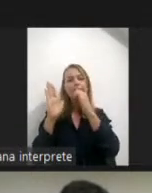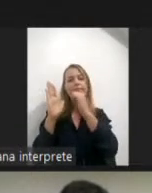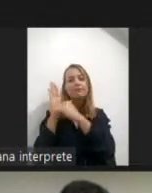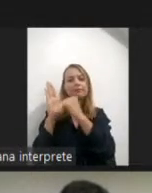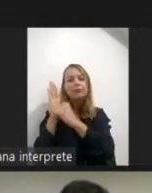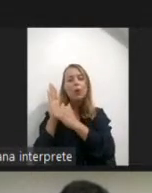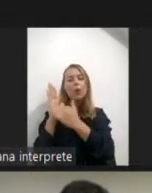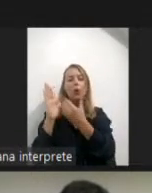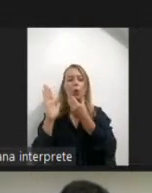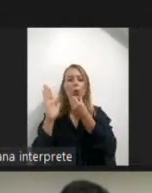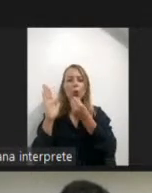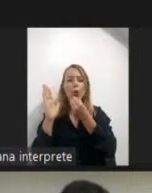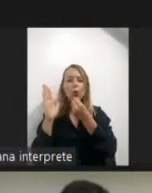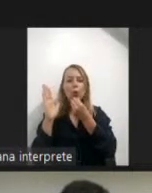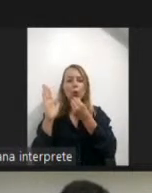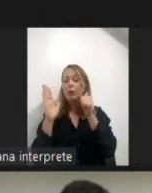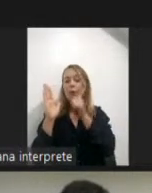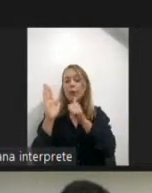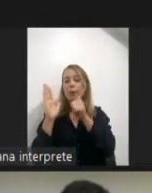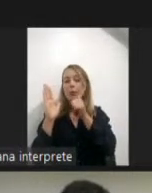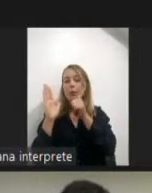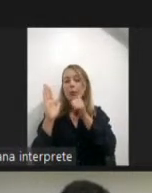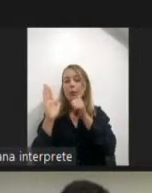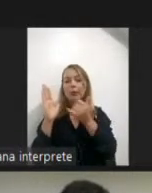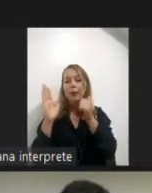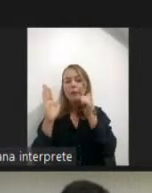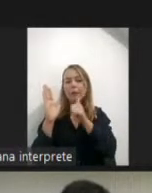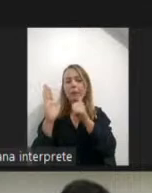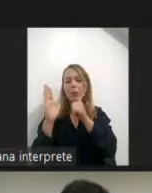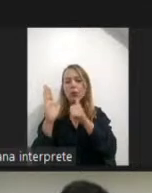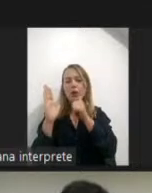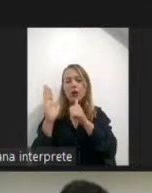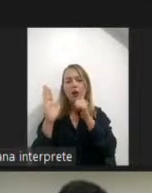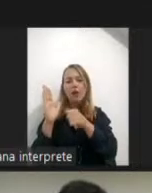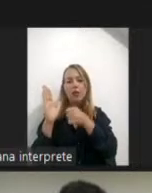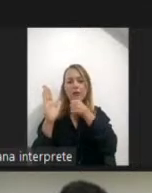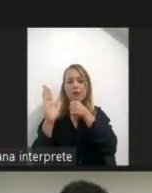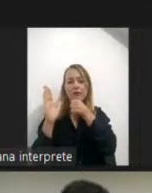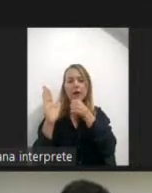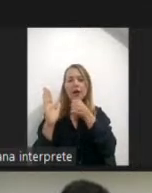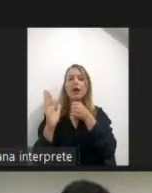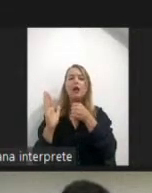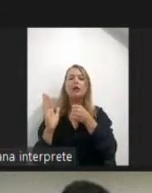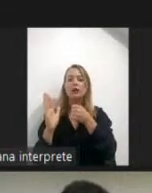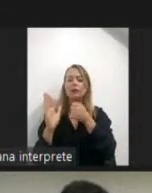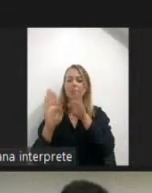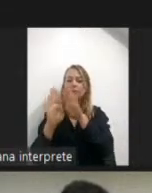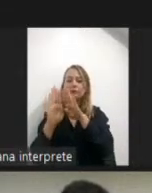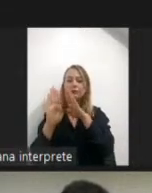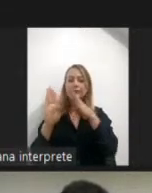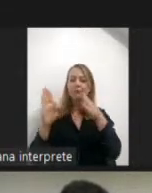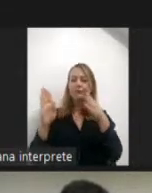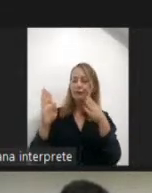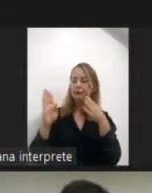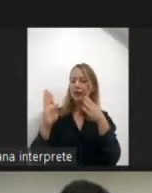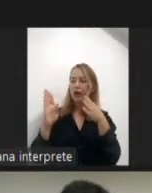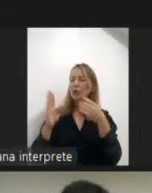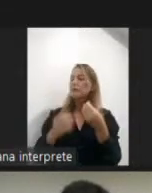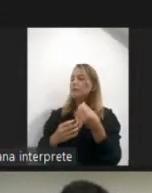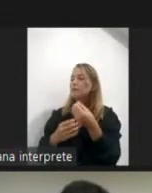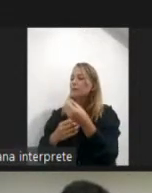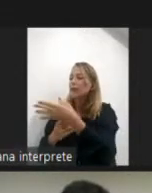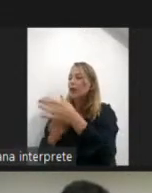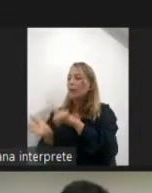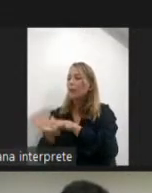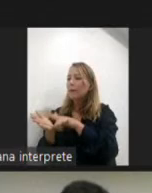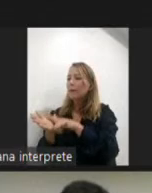senhora veio atender. E ele entregou aquele versículo, aquele folheto para ela. E naquele folheto